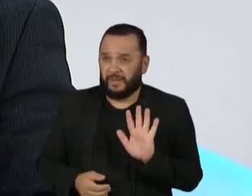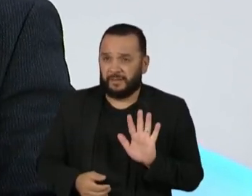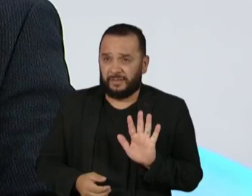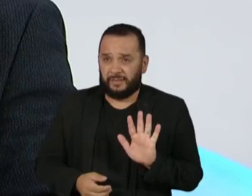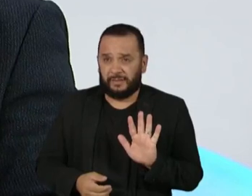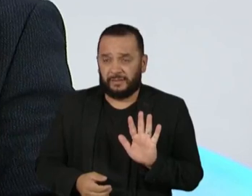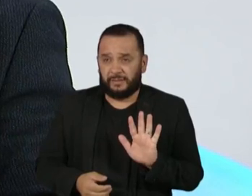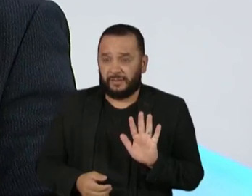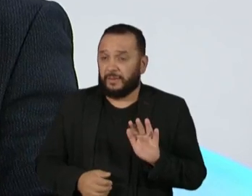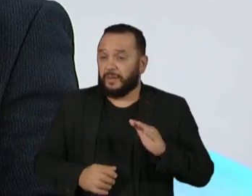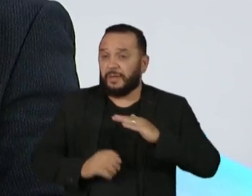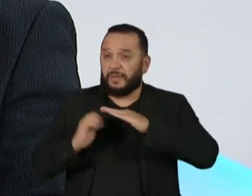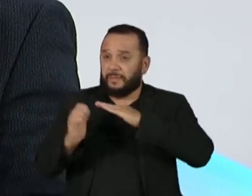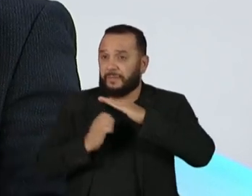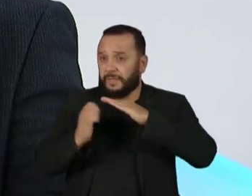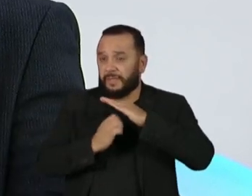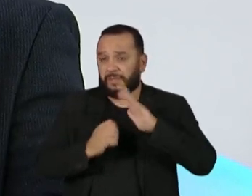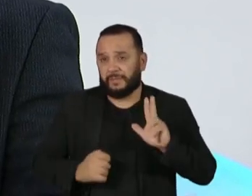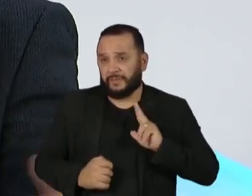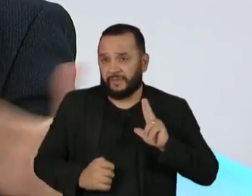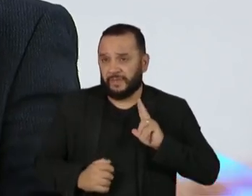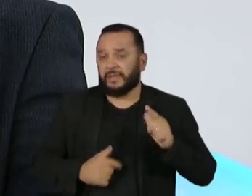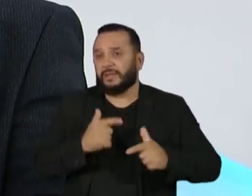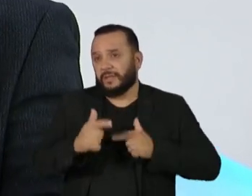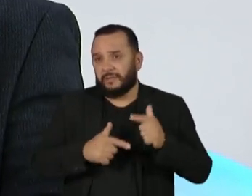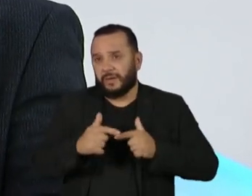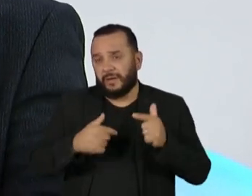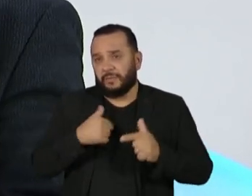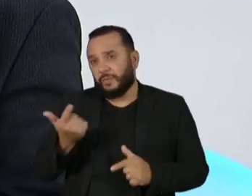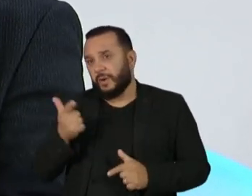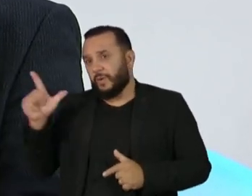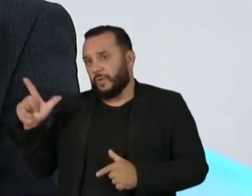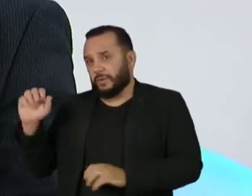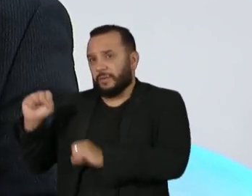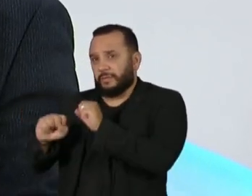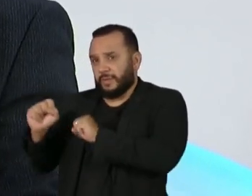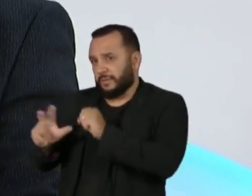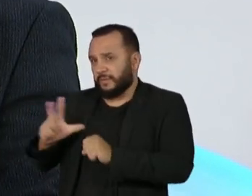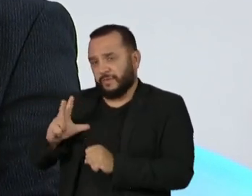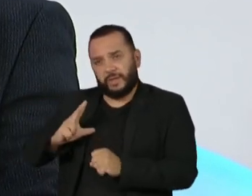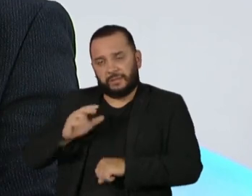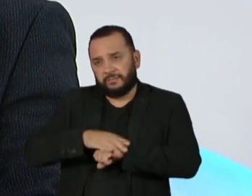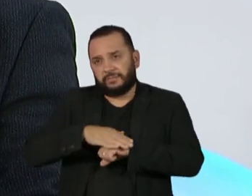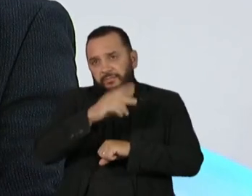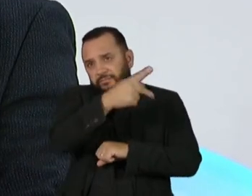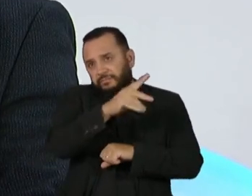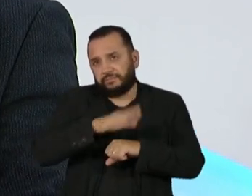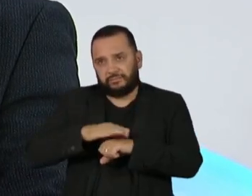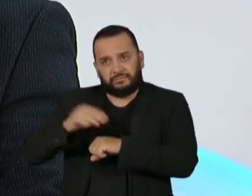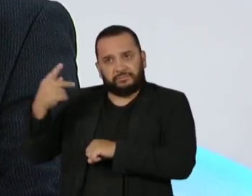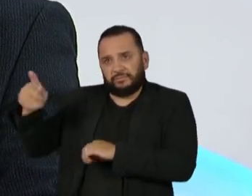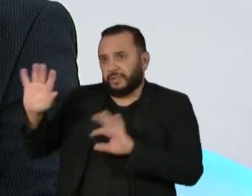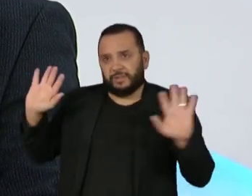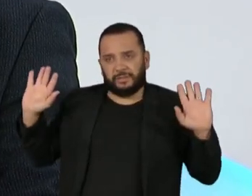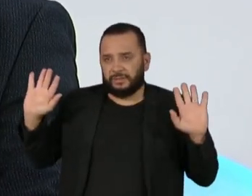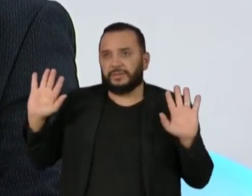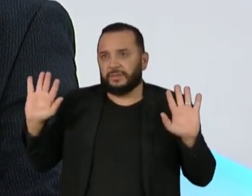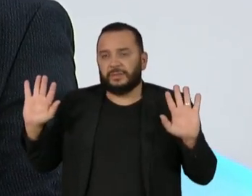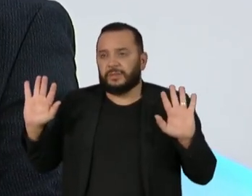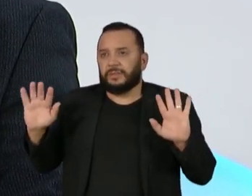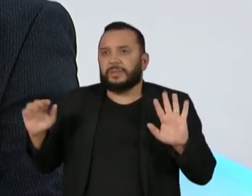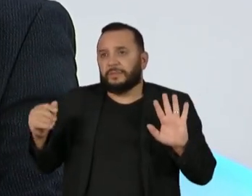de uma empresa privada prestar um serviço para uma outra empresa privada forte da nossa alçada se não existiu e não